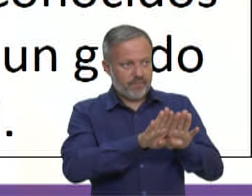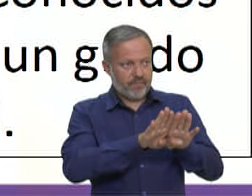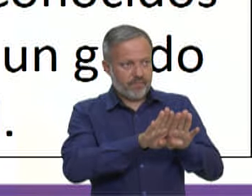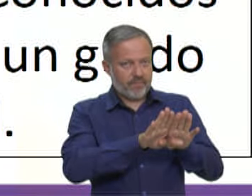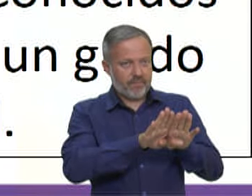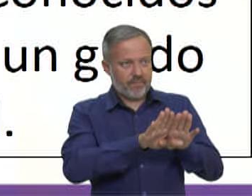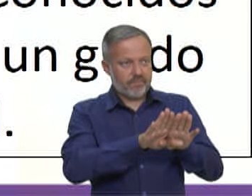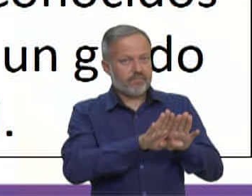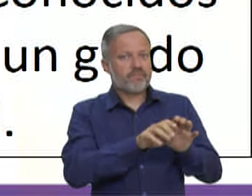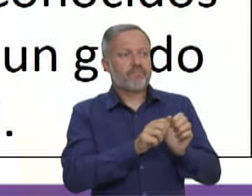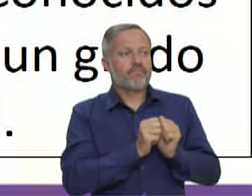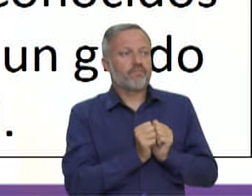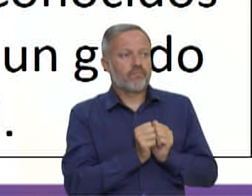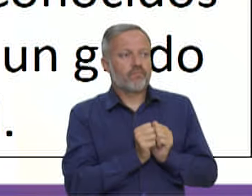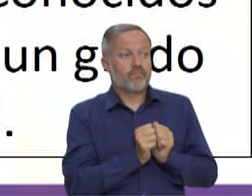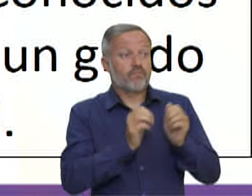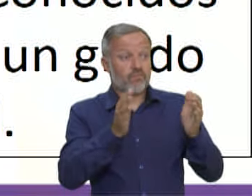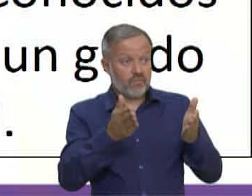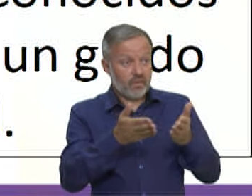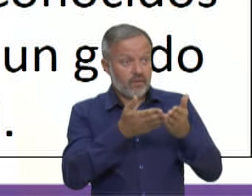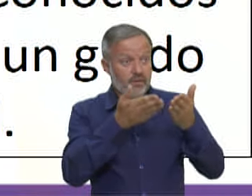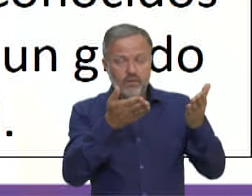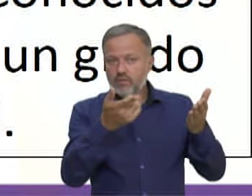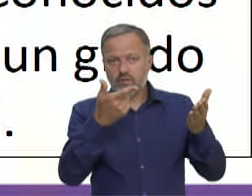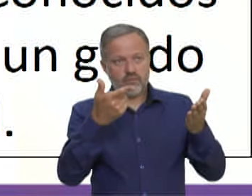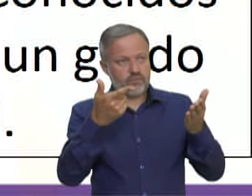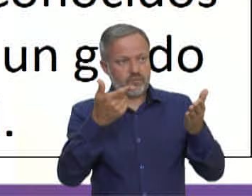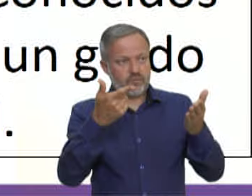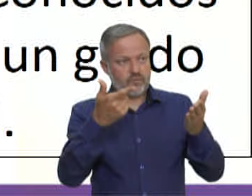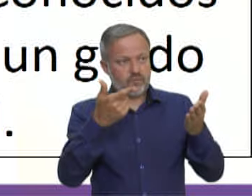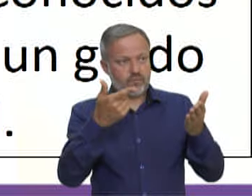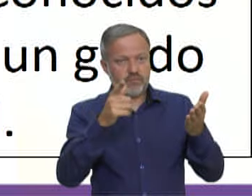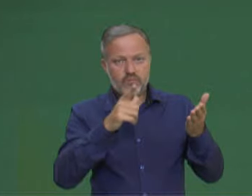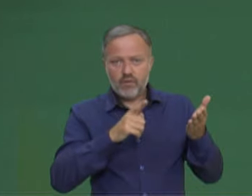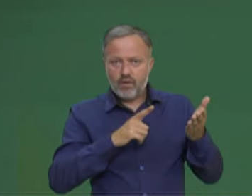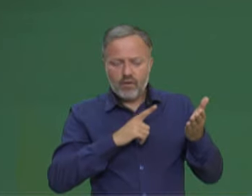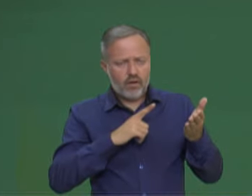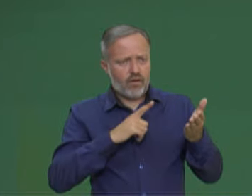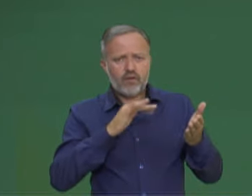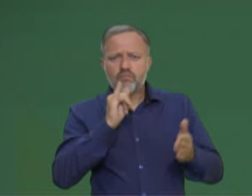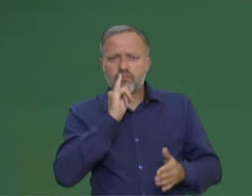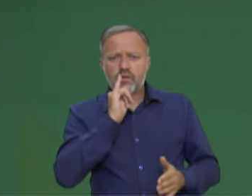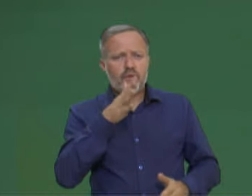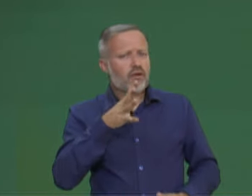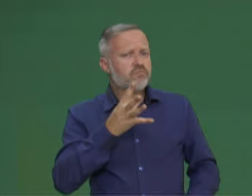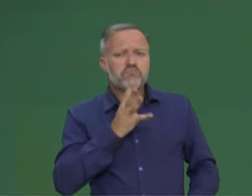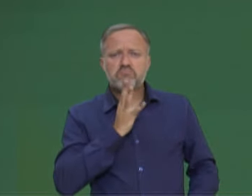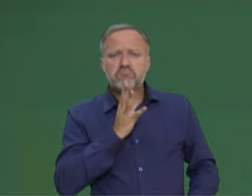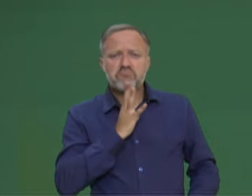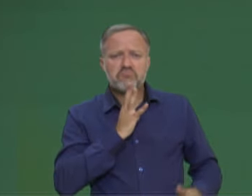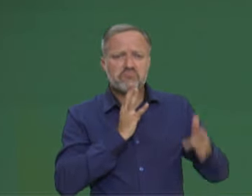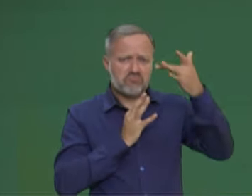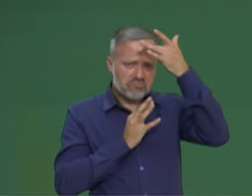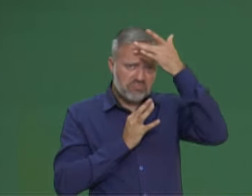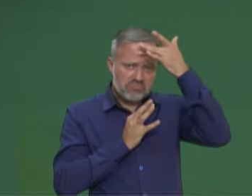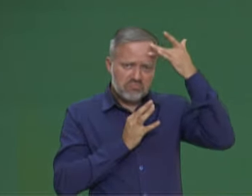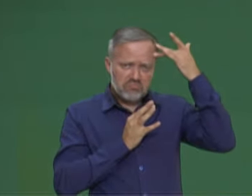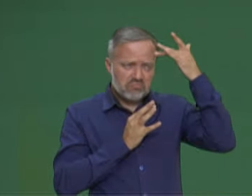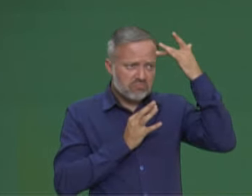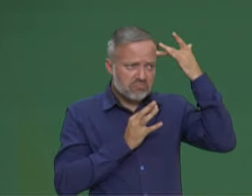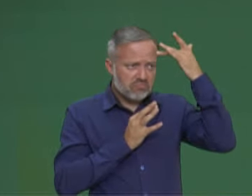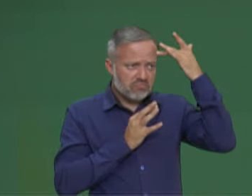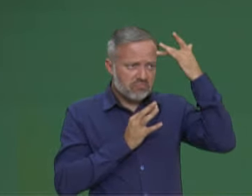mais formal possível. Quando não há um grado de intimidade, eu não conheço a pessoa, eu nunca vi, eu não posso chegar